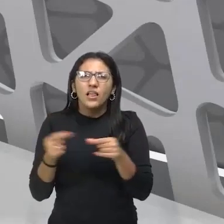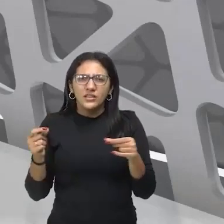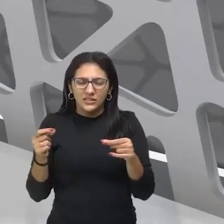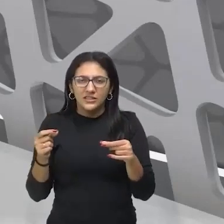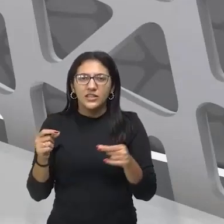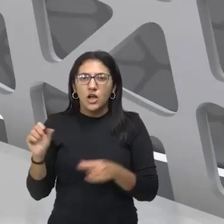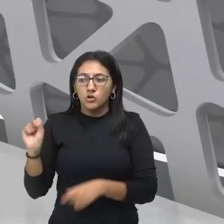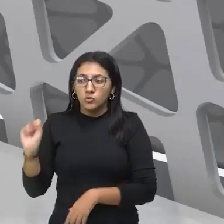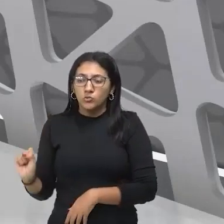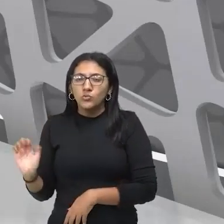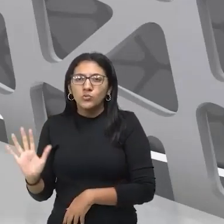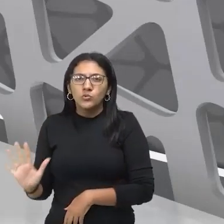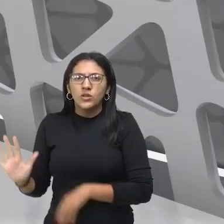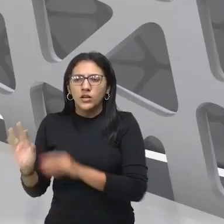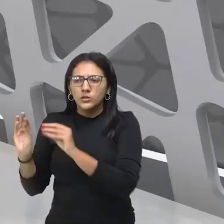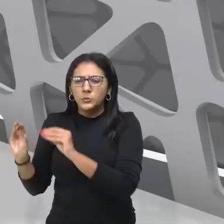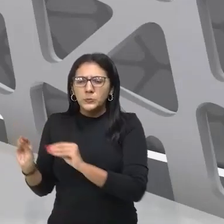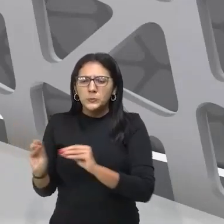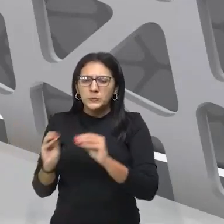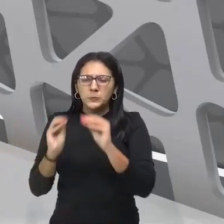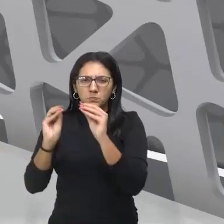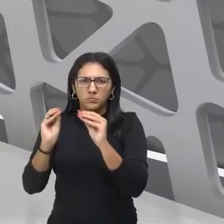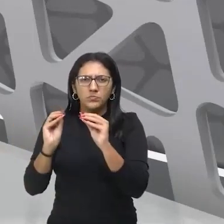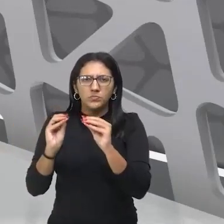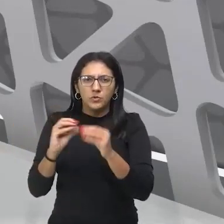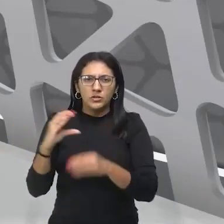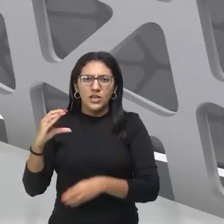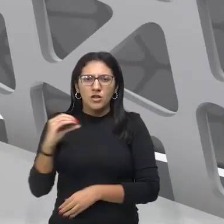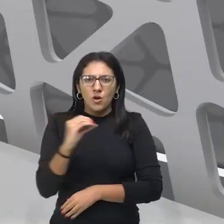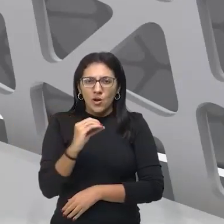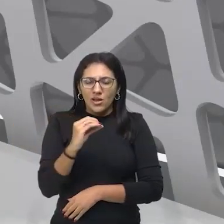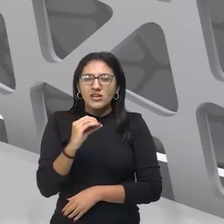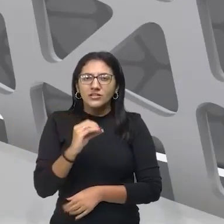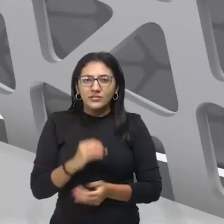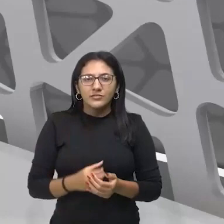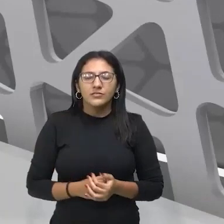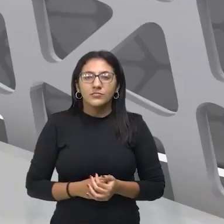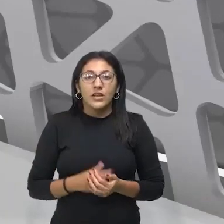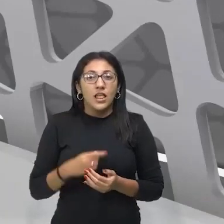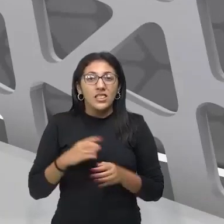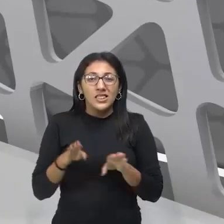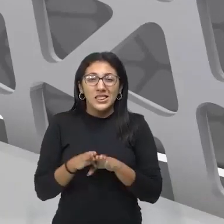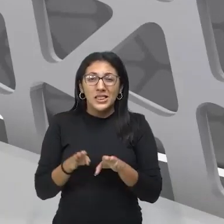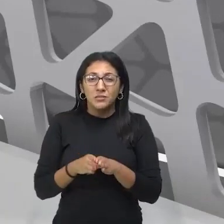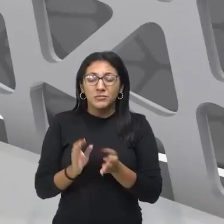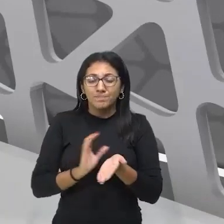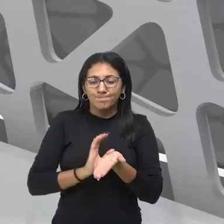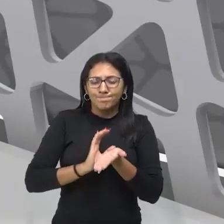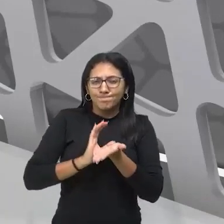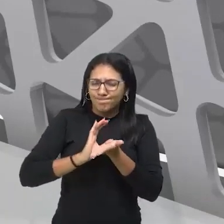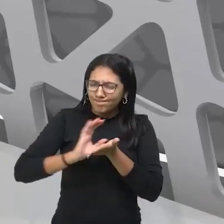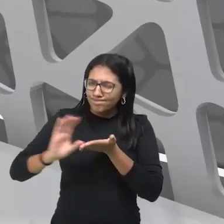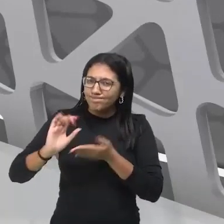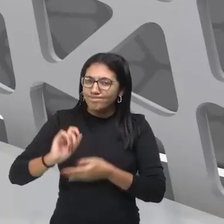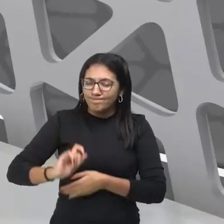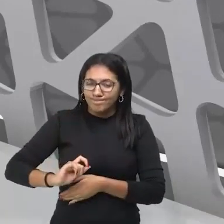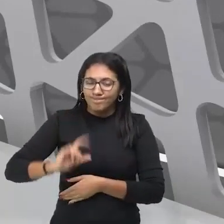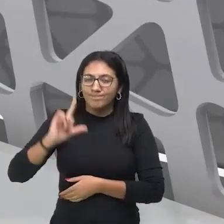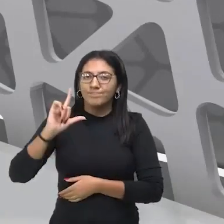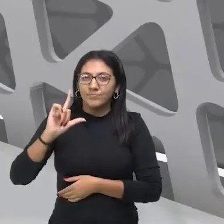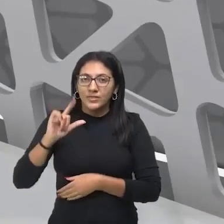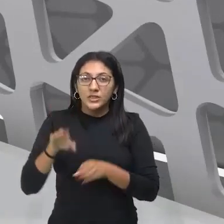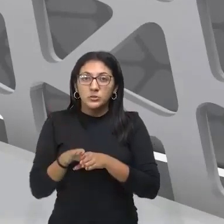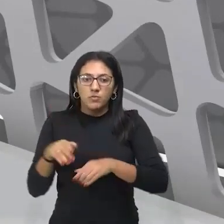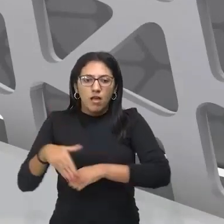do Sudeste para o Centro-Oeste. Não é só isso. Nós temos também um grande investimento do governo JK